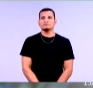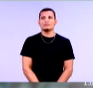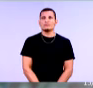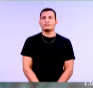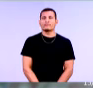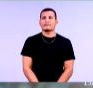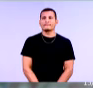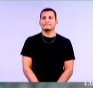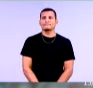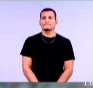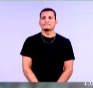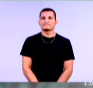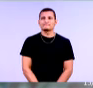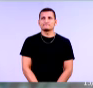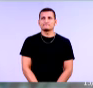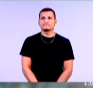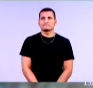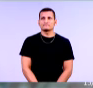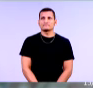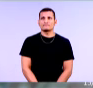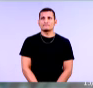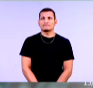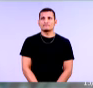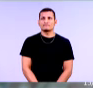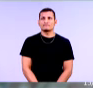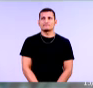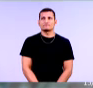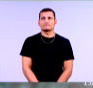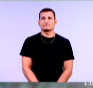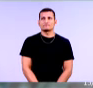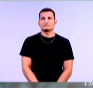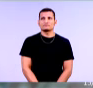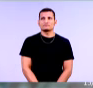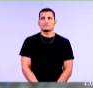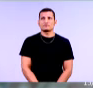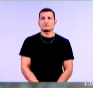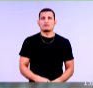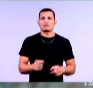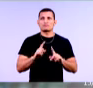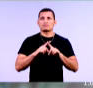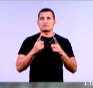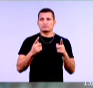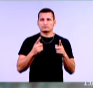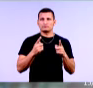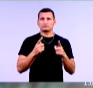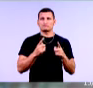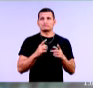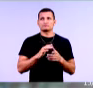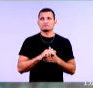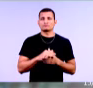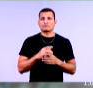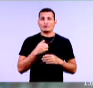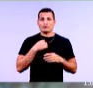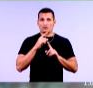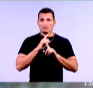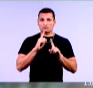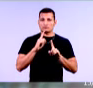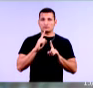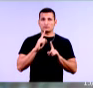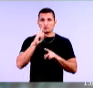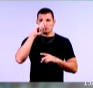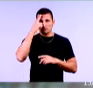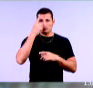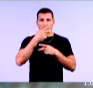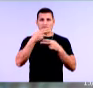Olha como fica bem legal. Só que, gente, um detalhezinho aí. Eu ainda não criei o